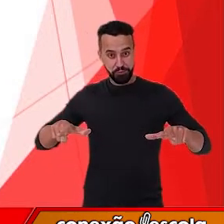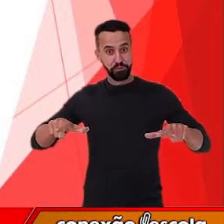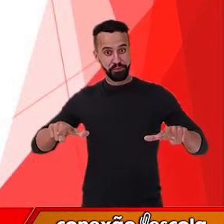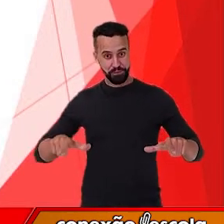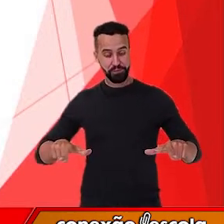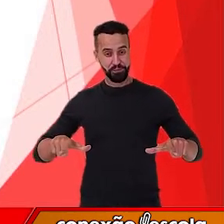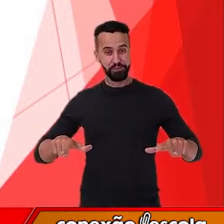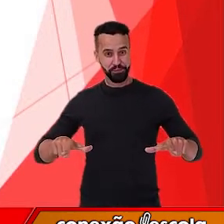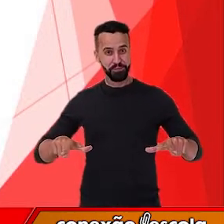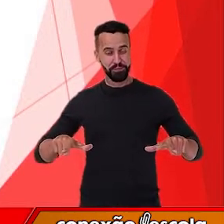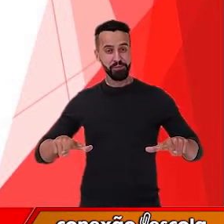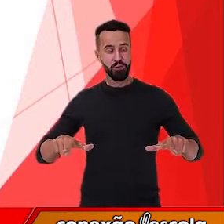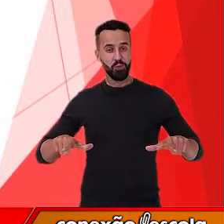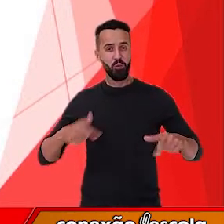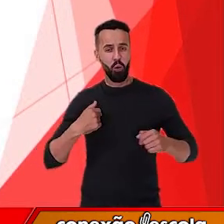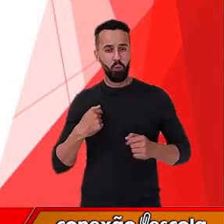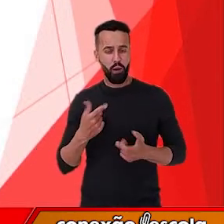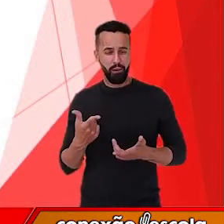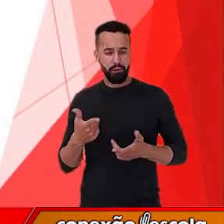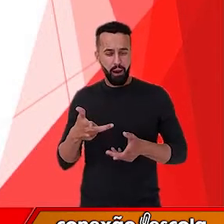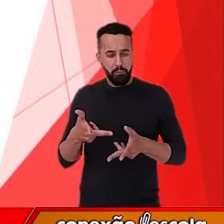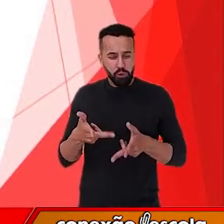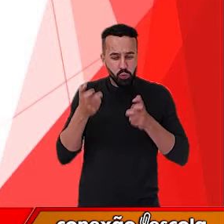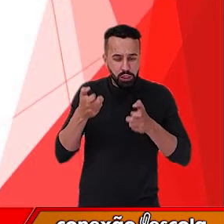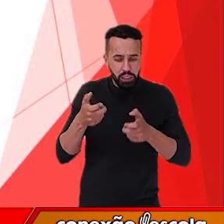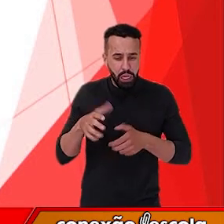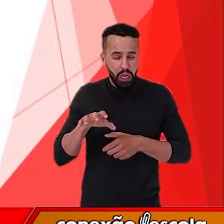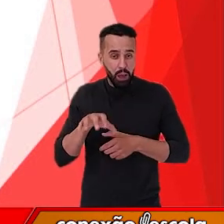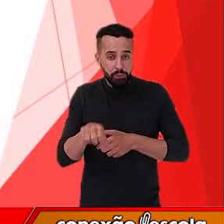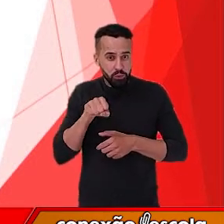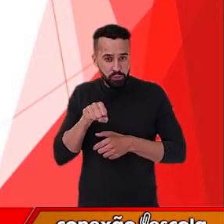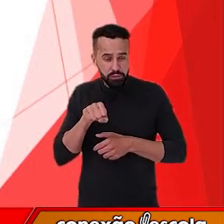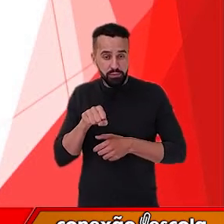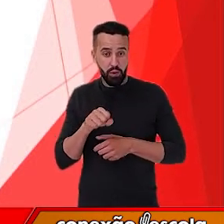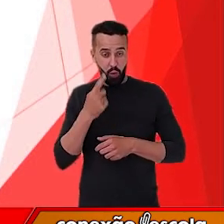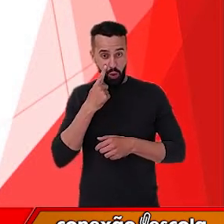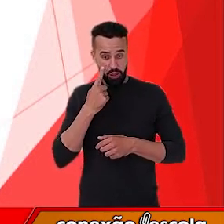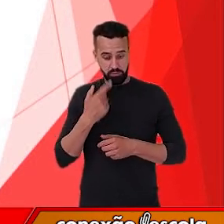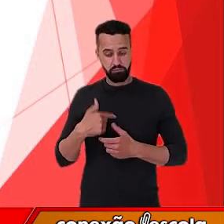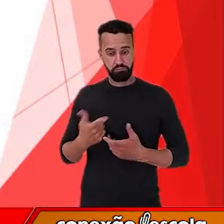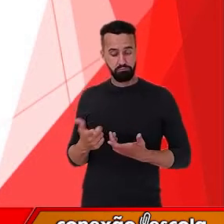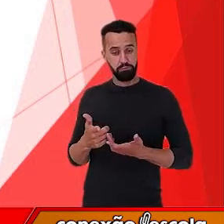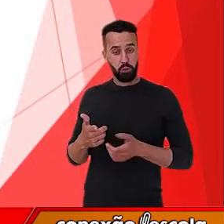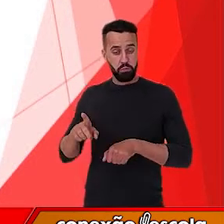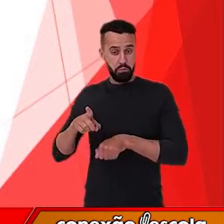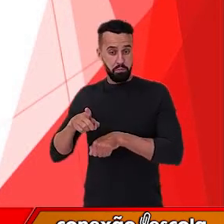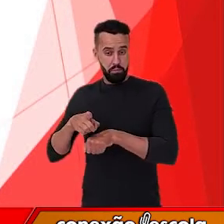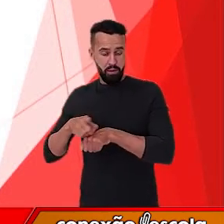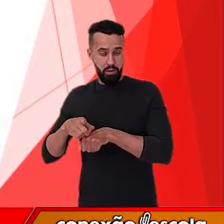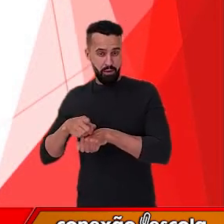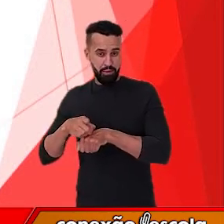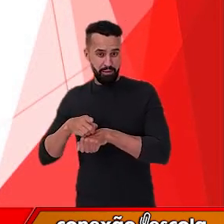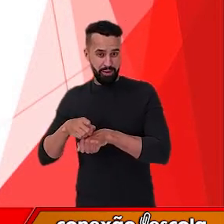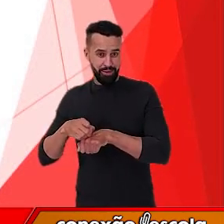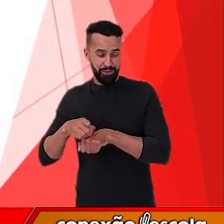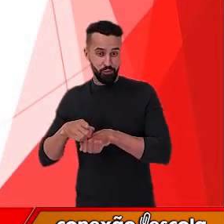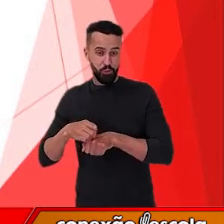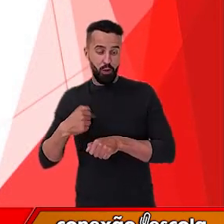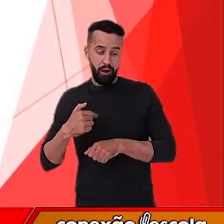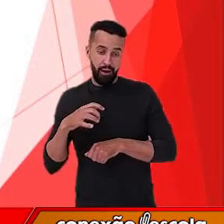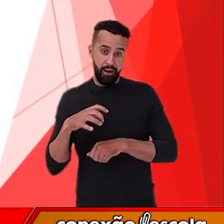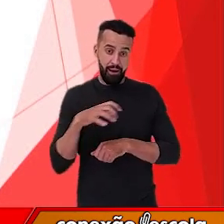tipo captura. Como assim? Um dos objetivos do jogo é que o exército preto